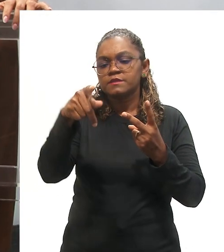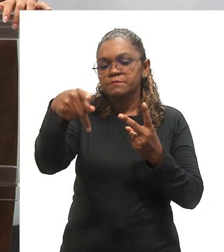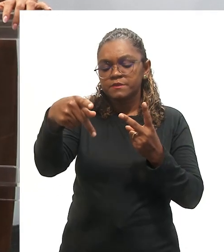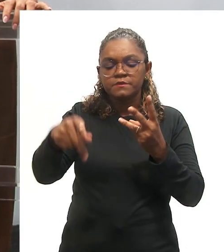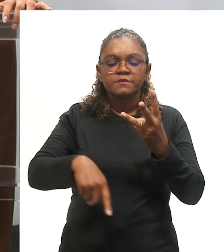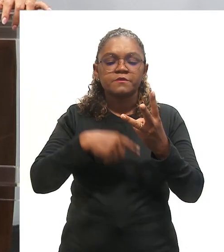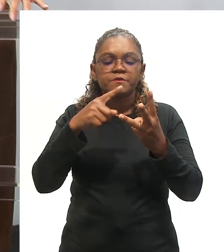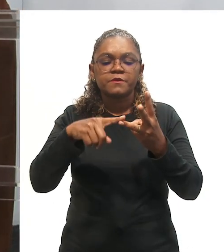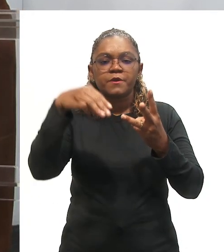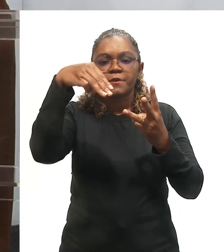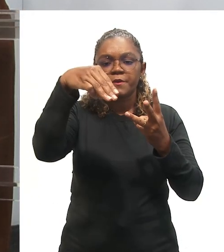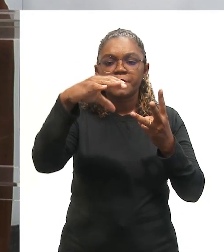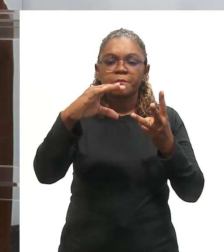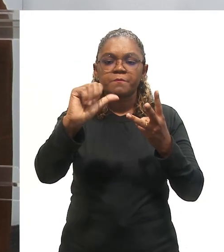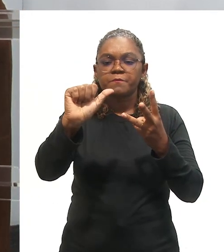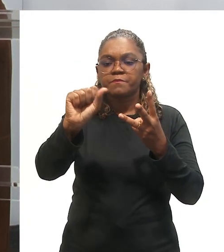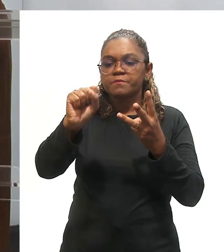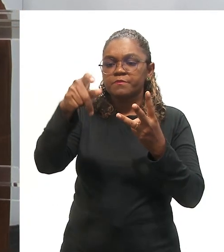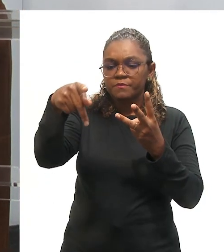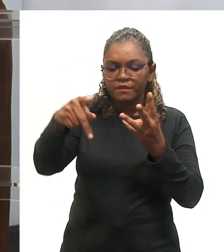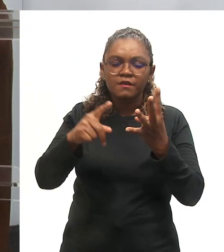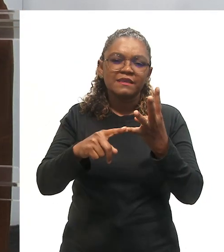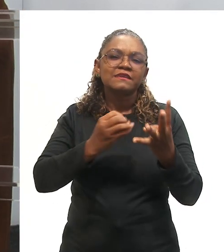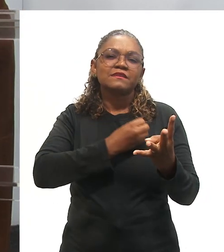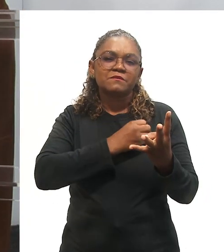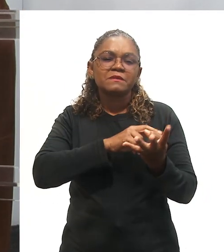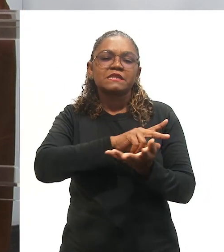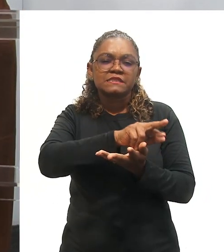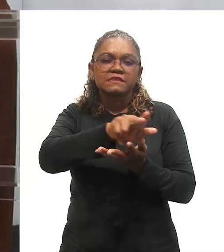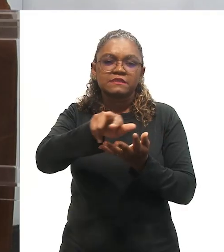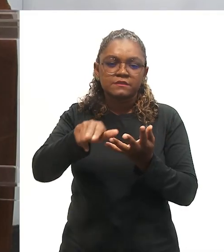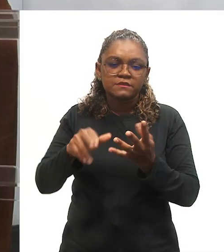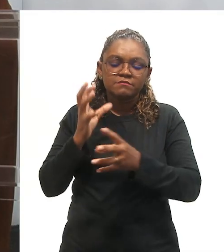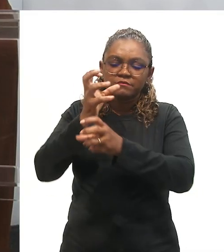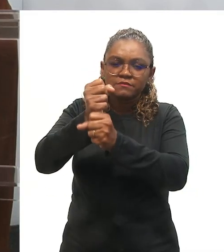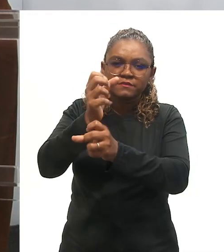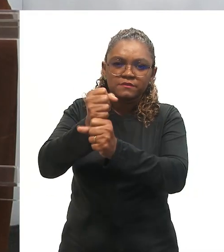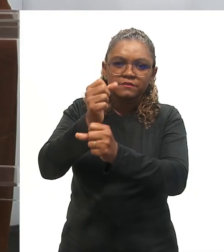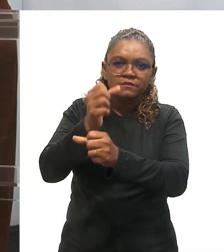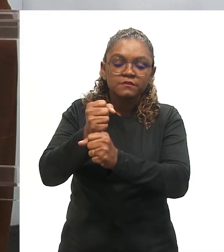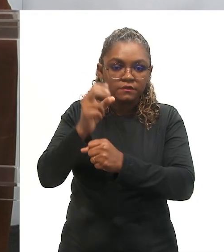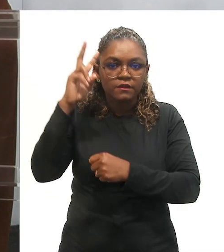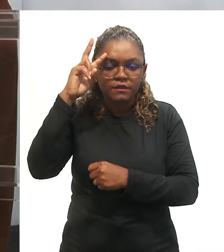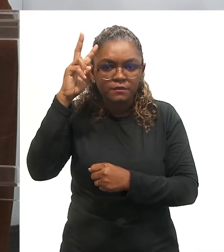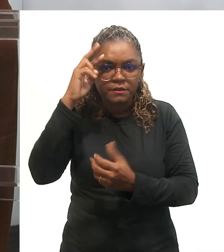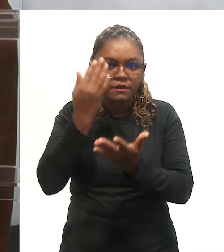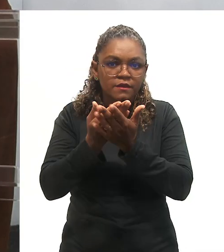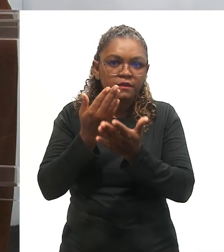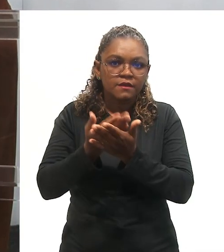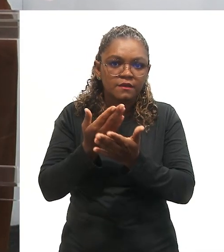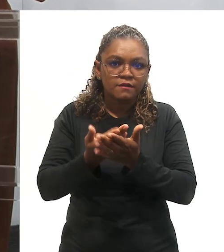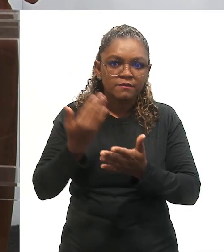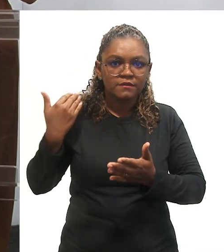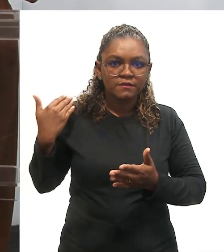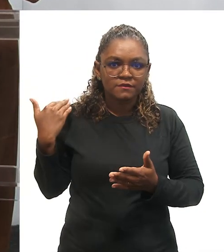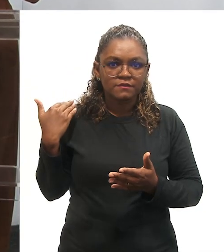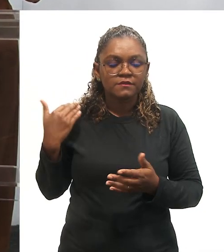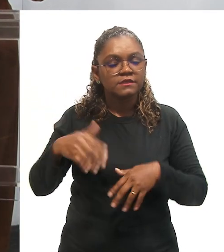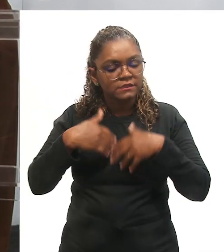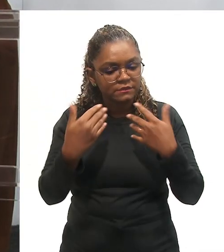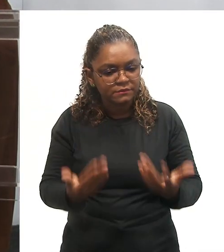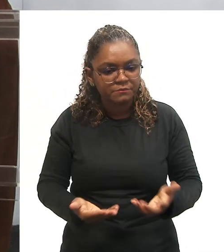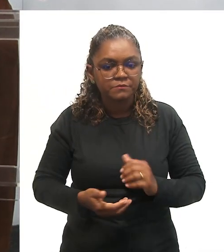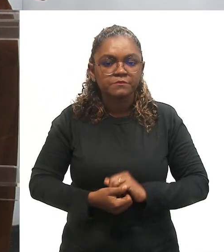MCASP, de toda aquela sequência numérica, aqueles códigos contábeis que nós falamos em